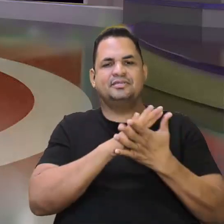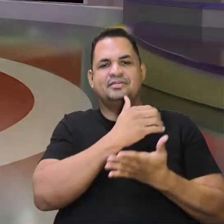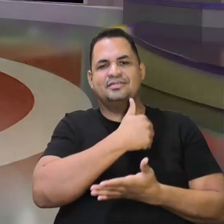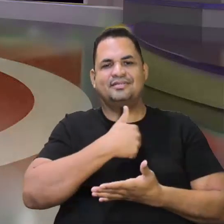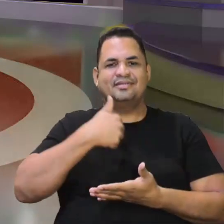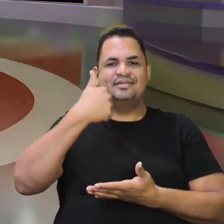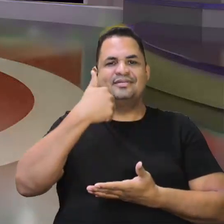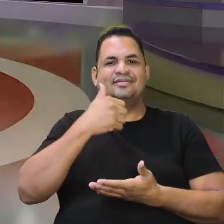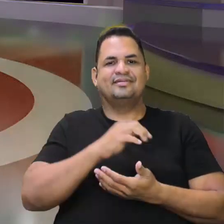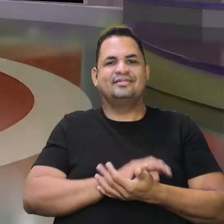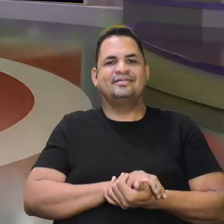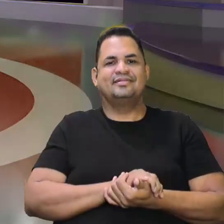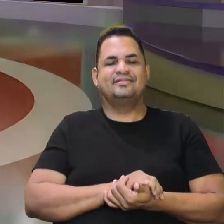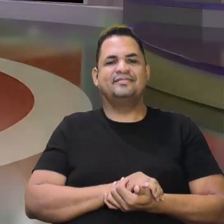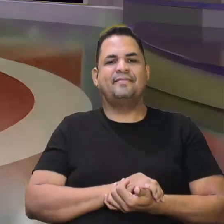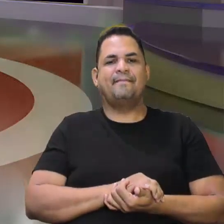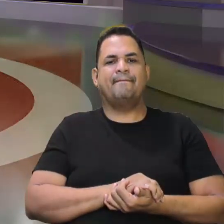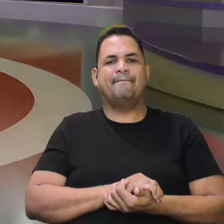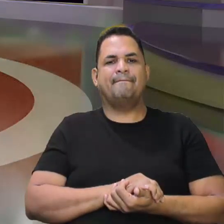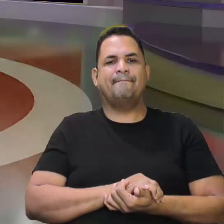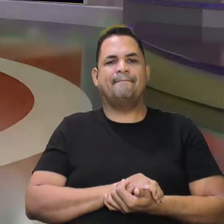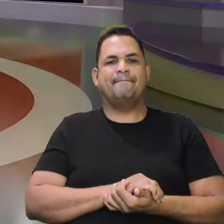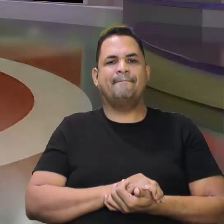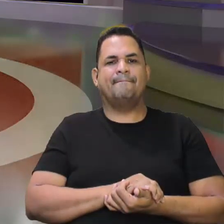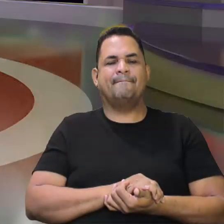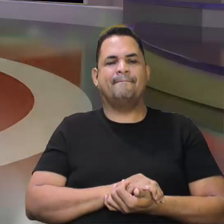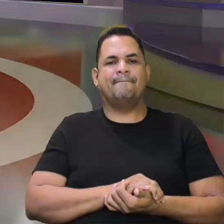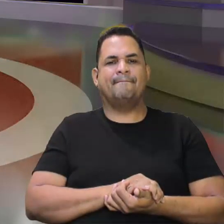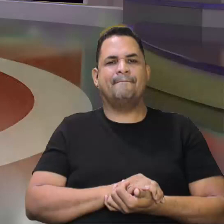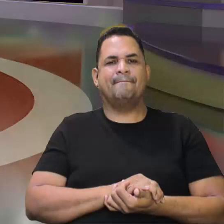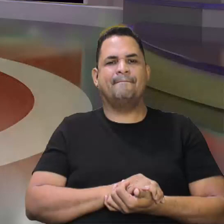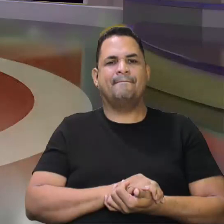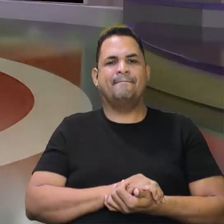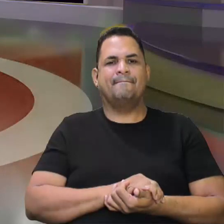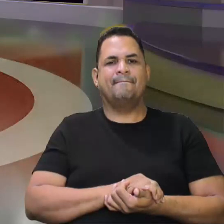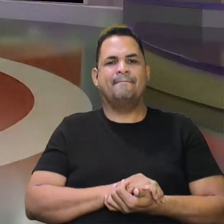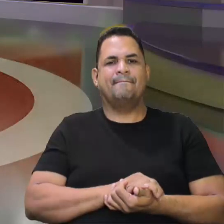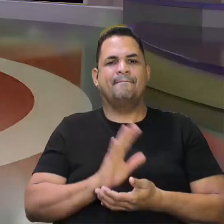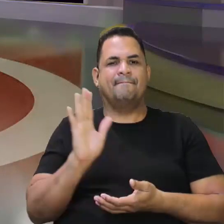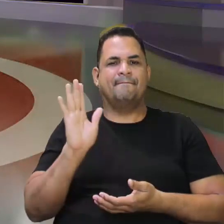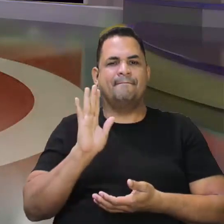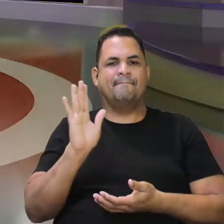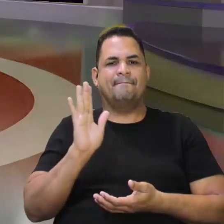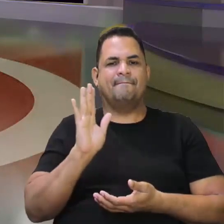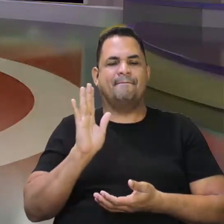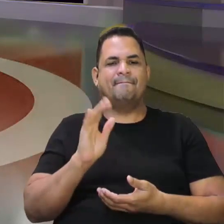mais. E é isso aí, that's it. See you next class and bye.